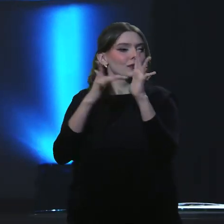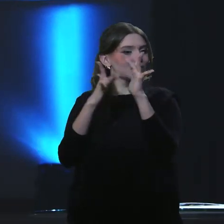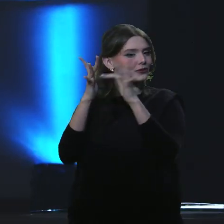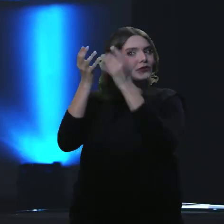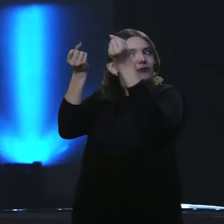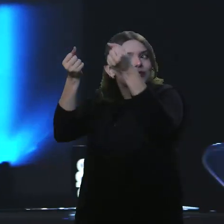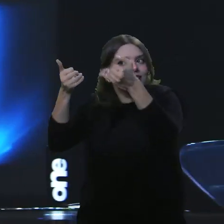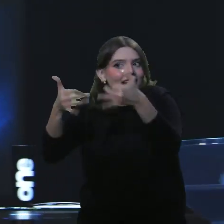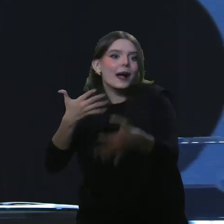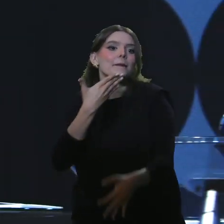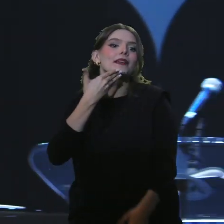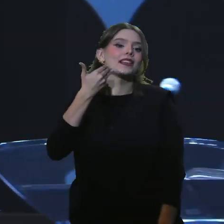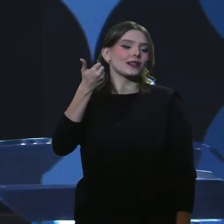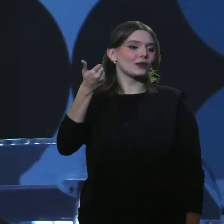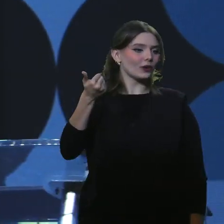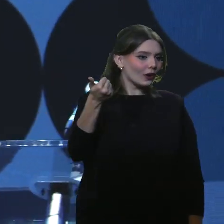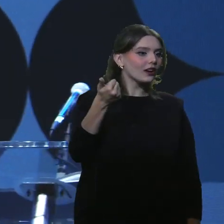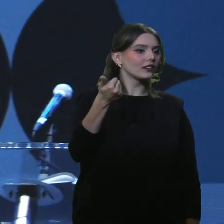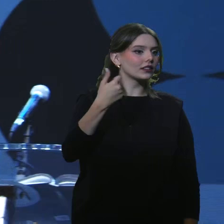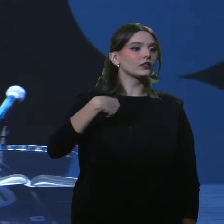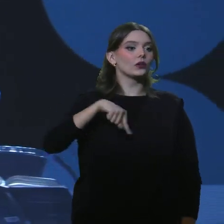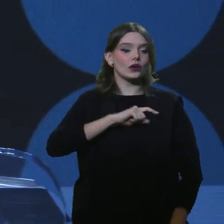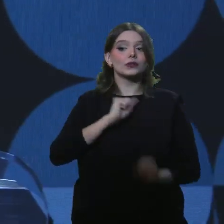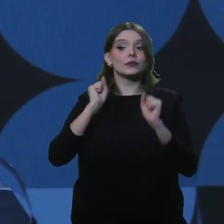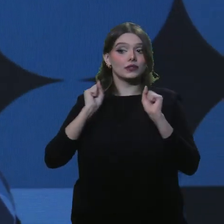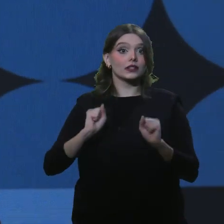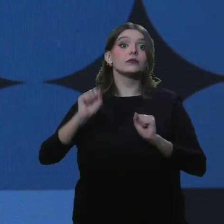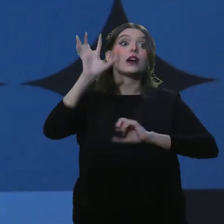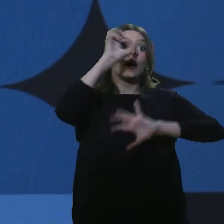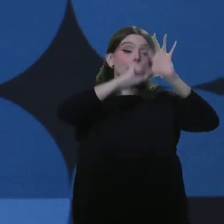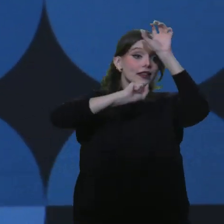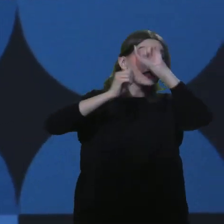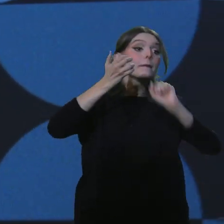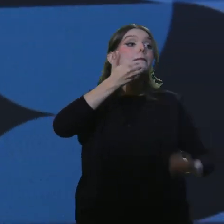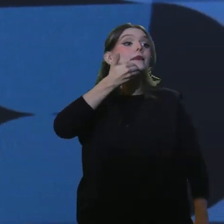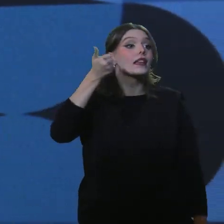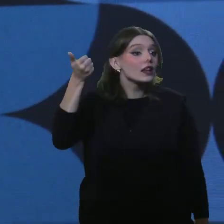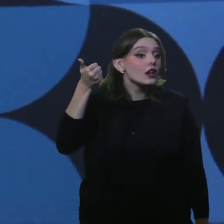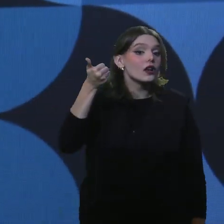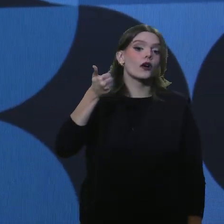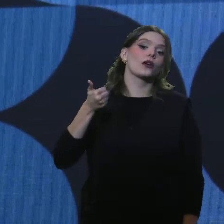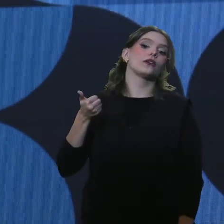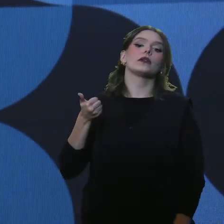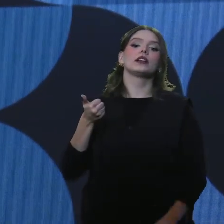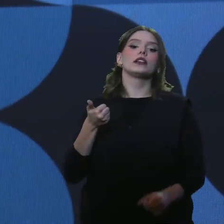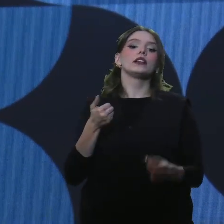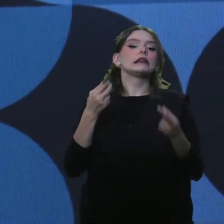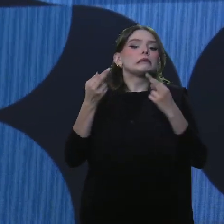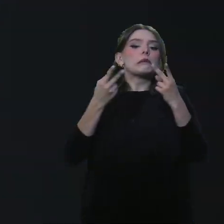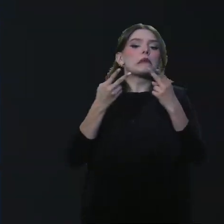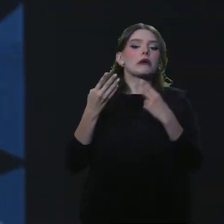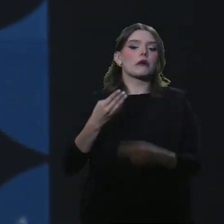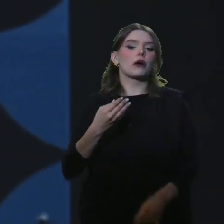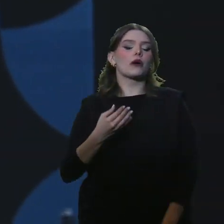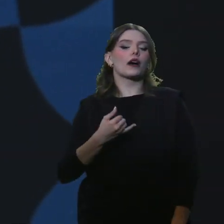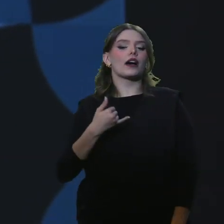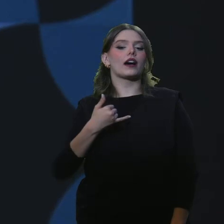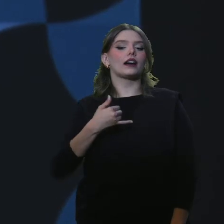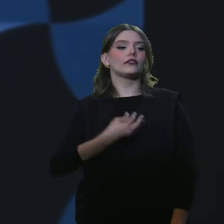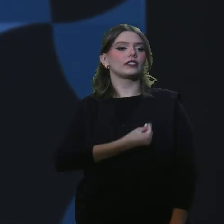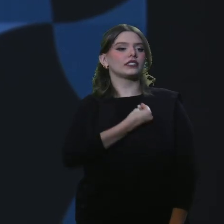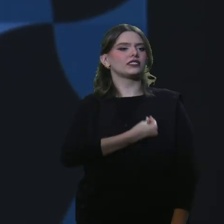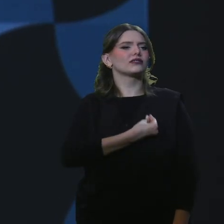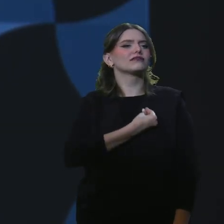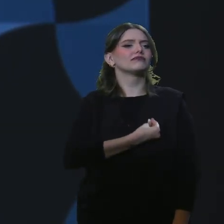uma forma, existem realidades que a gente pode aprender, e que são sim inerentes à vida de João Batista, mas eu acredito que também são sobre as nossas